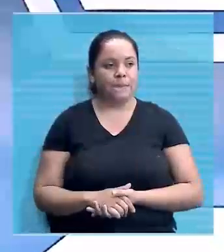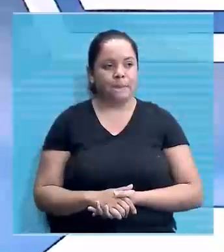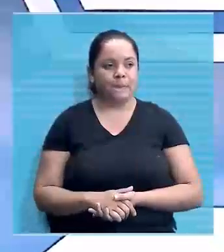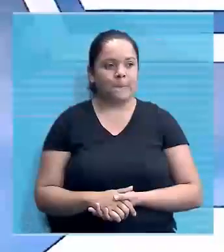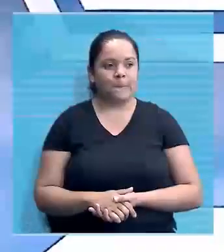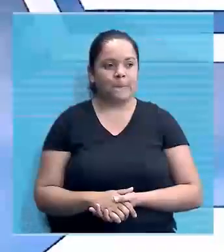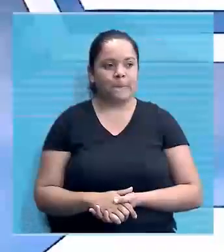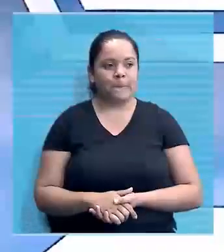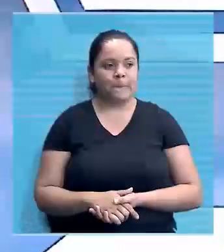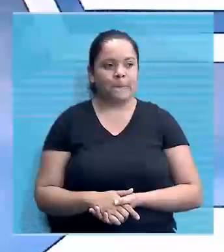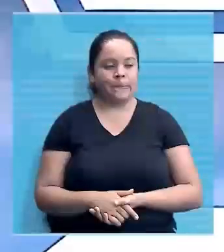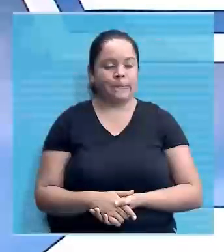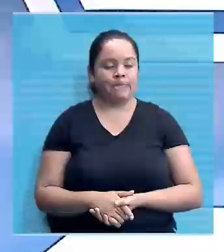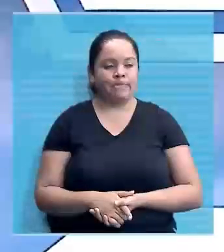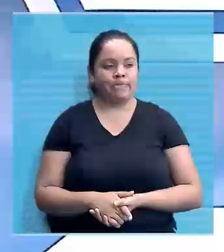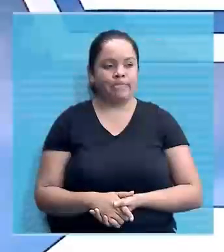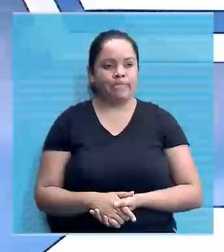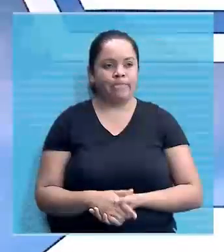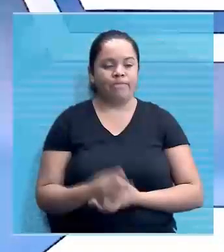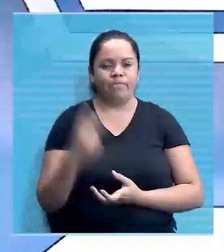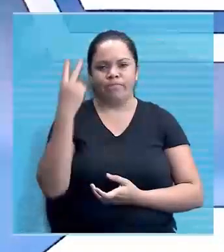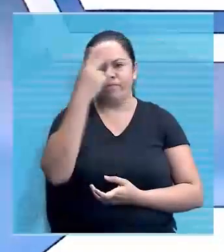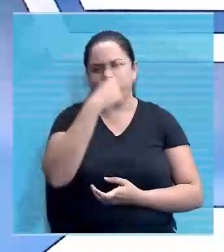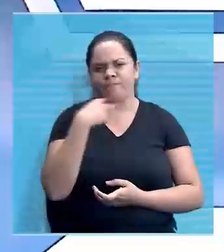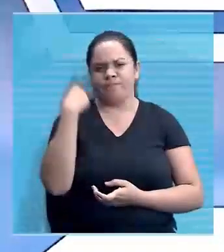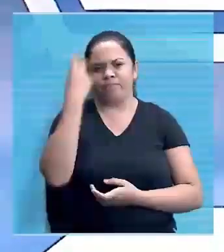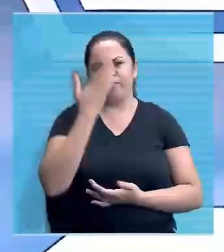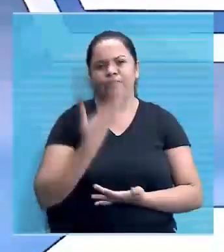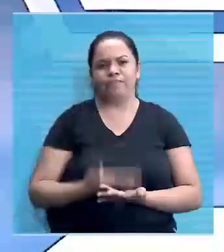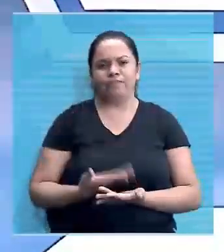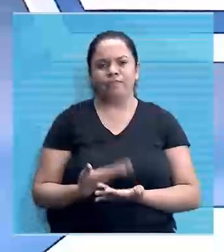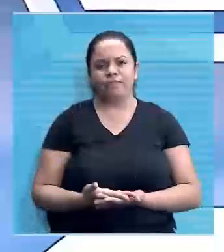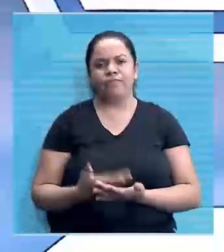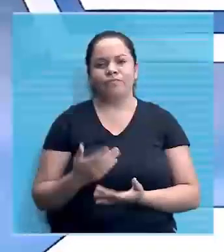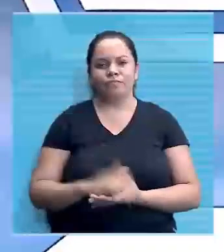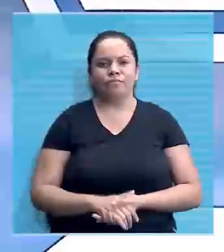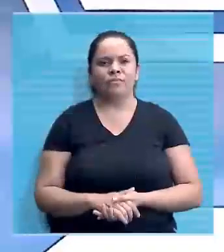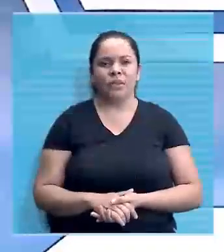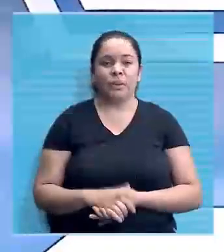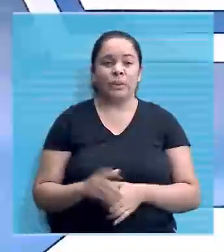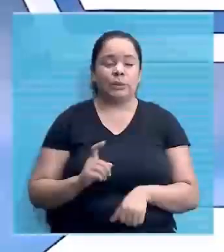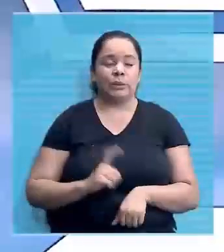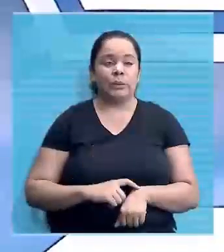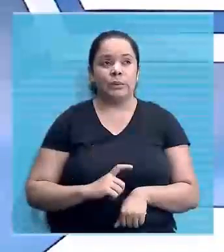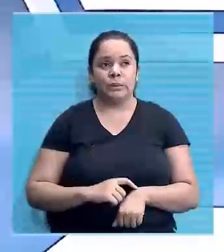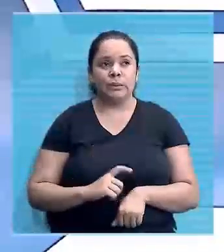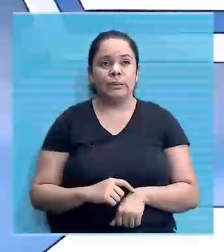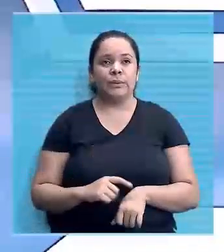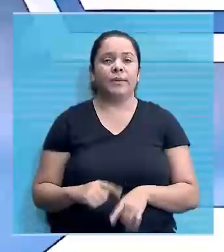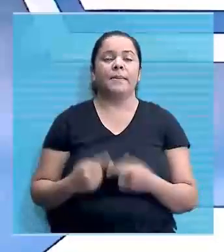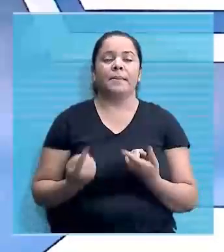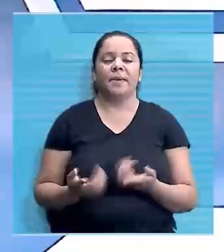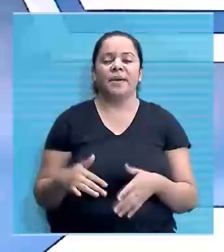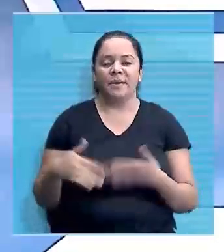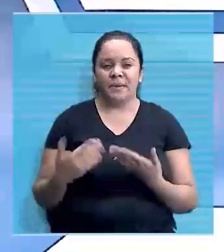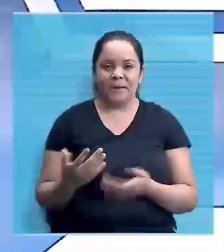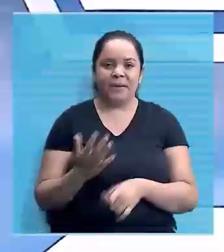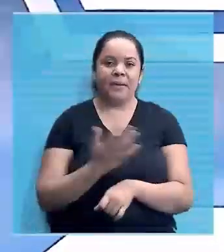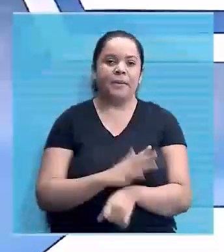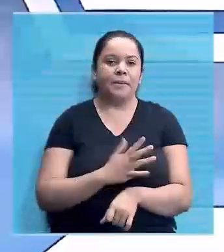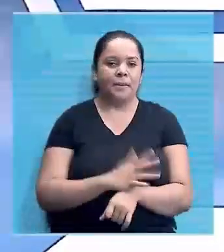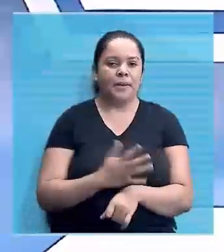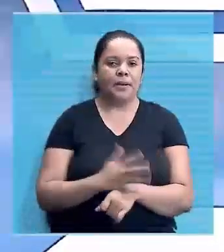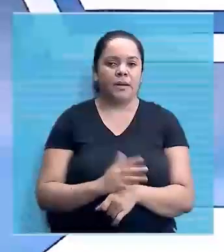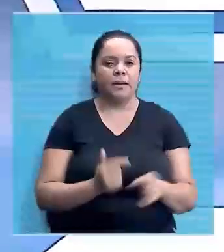duas aulas duas horas aulas é muito tempo mas quando nós vamos para a prática mesmo né quando nós vamos aqui para